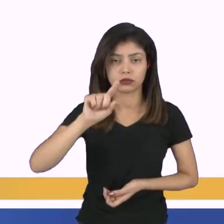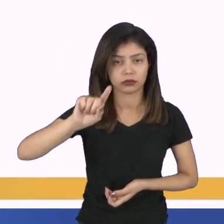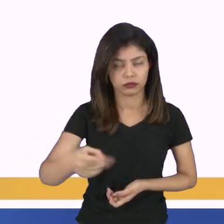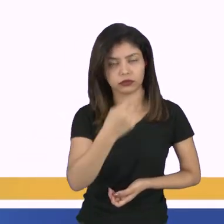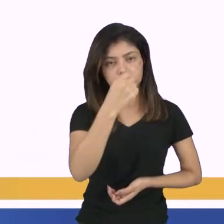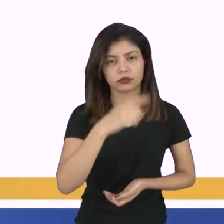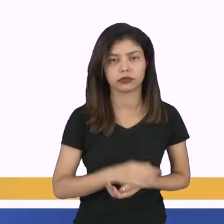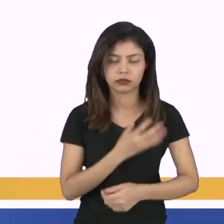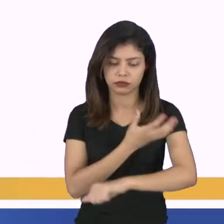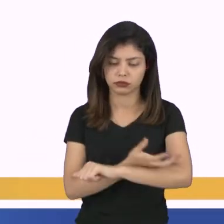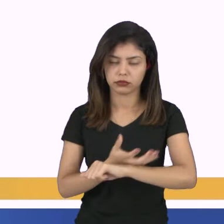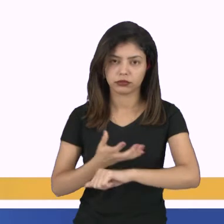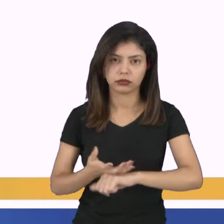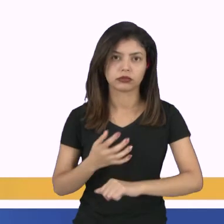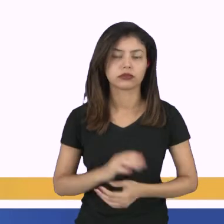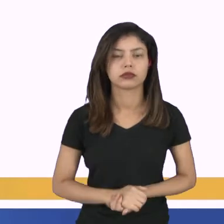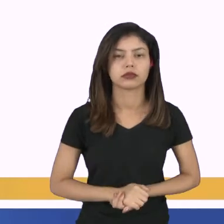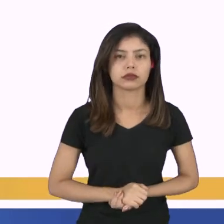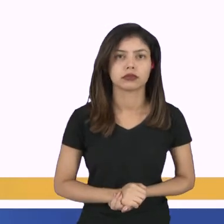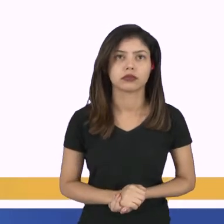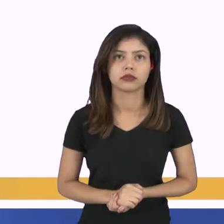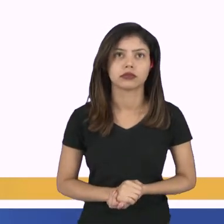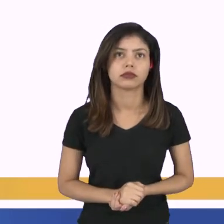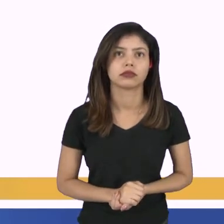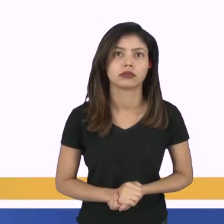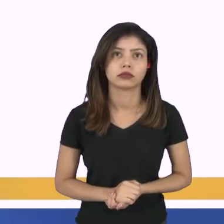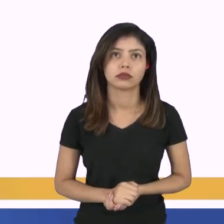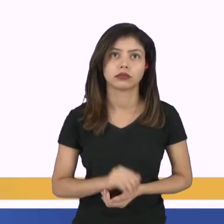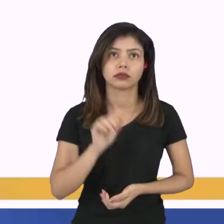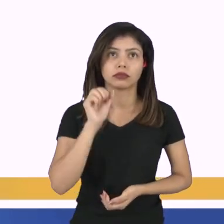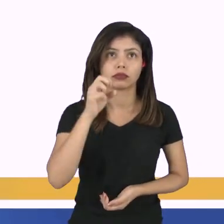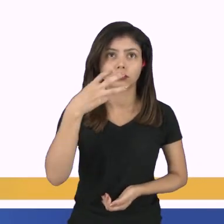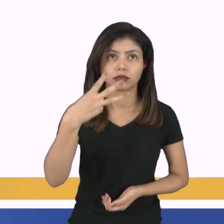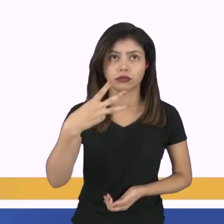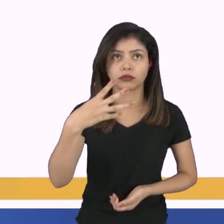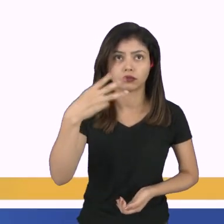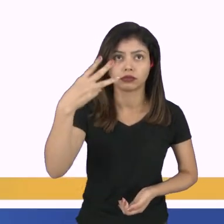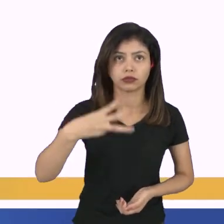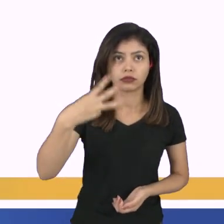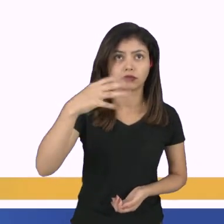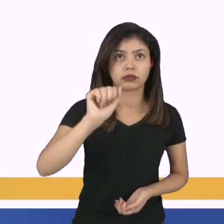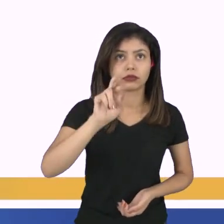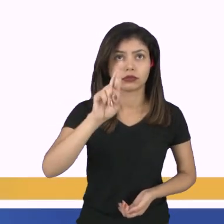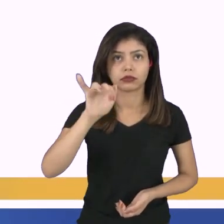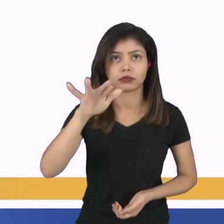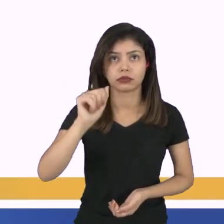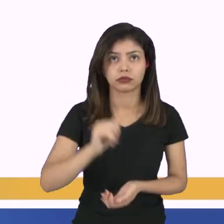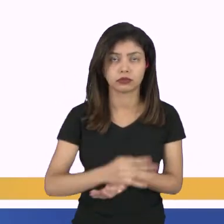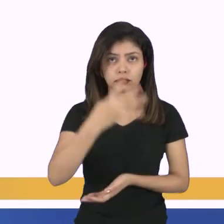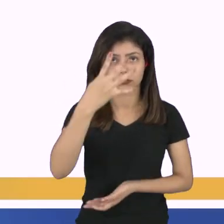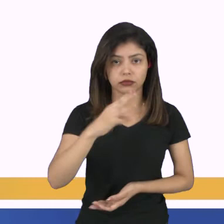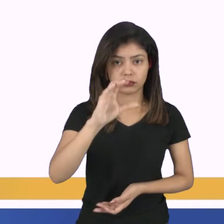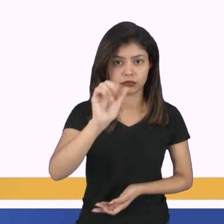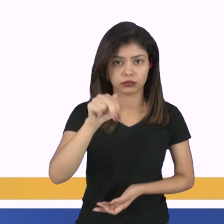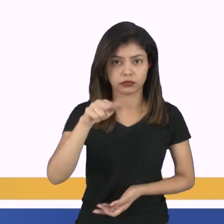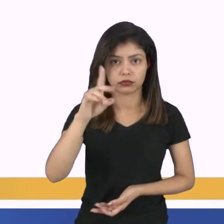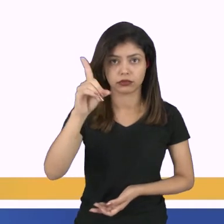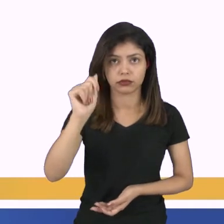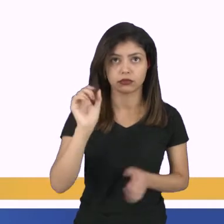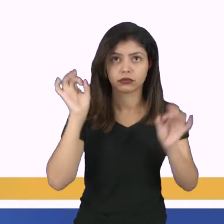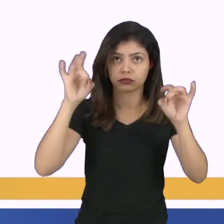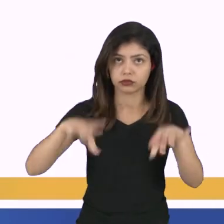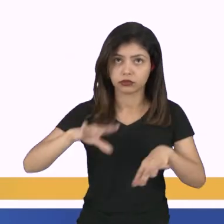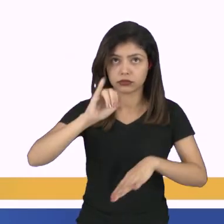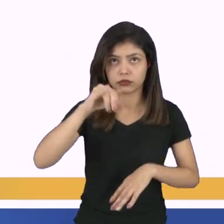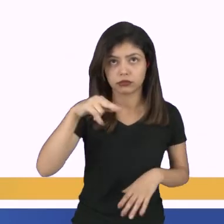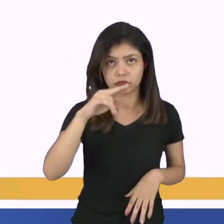de plantação de soja transgênica, tá? E aí nós vamos ter a Argentina com 3 em terceiro lugar, né? O Canadá em quarto e por último a